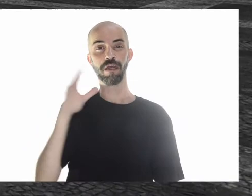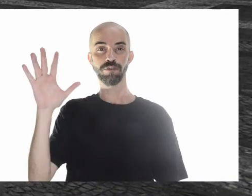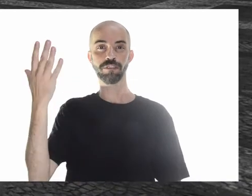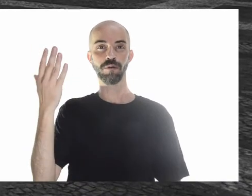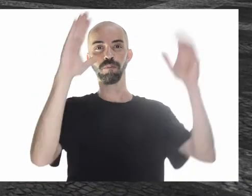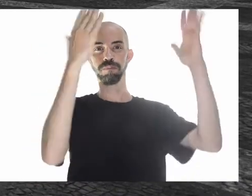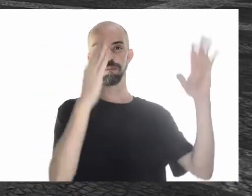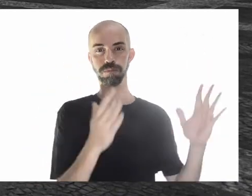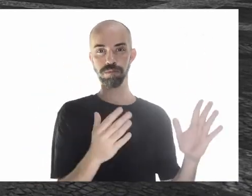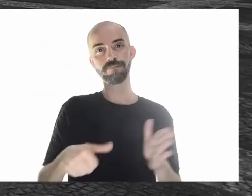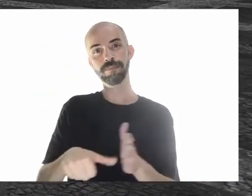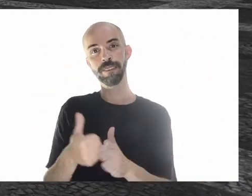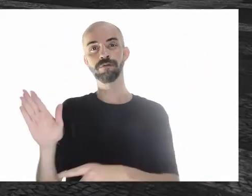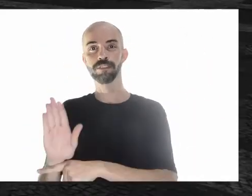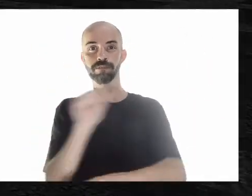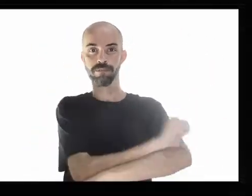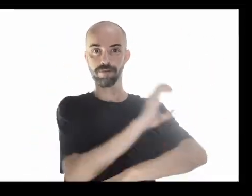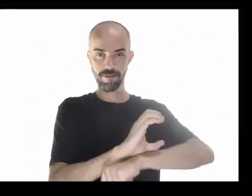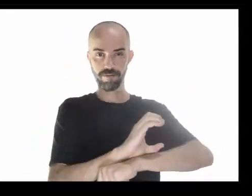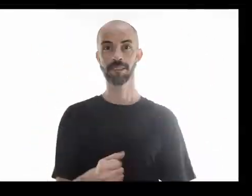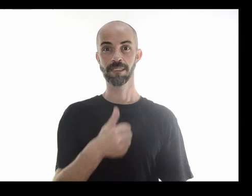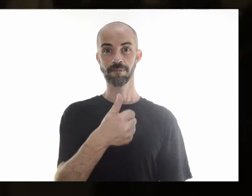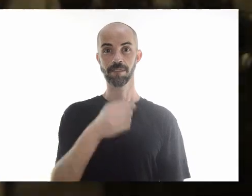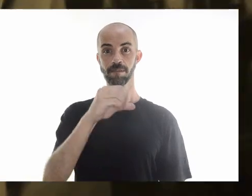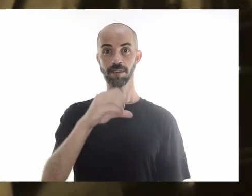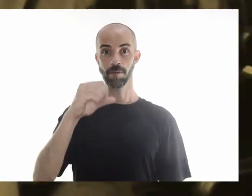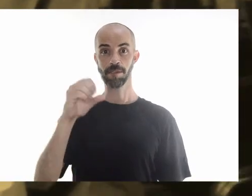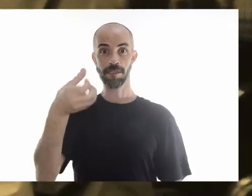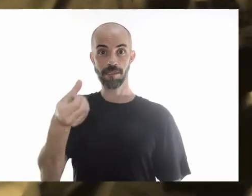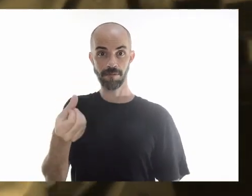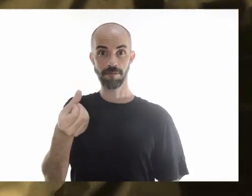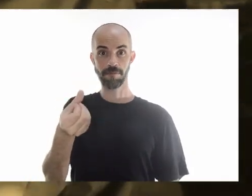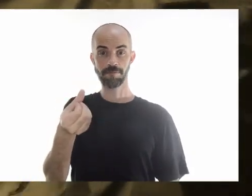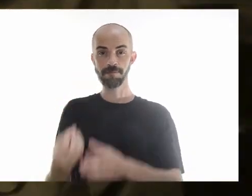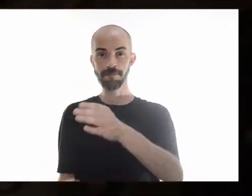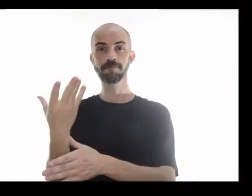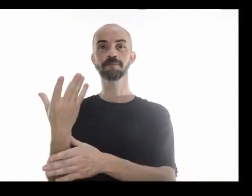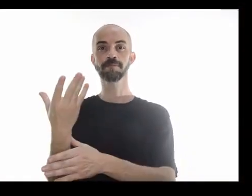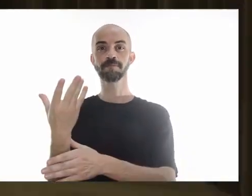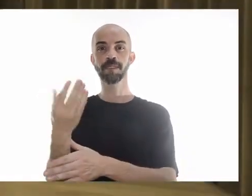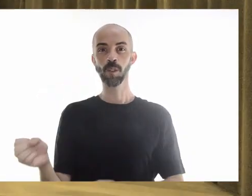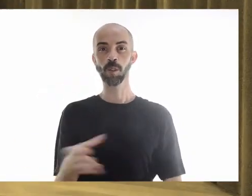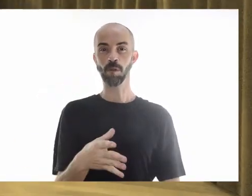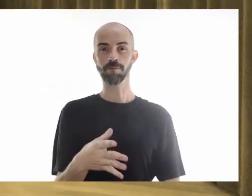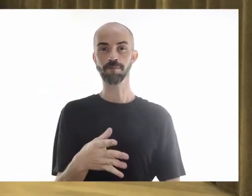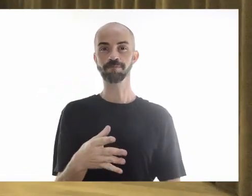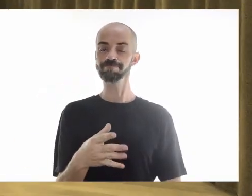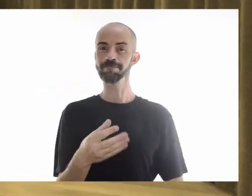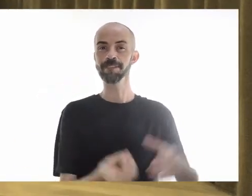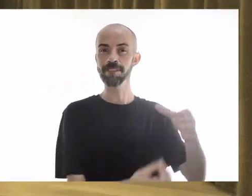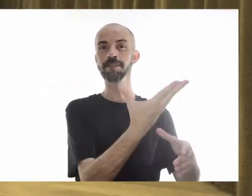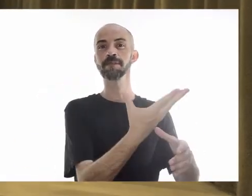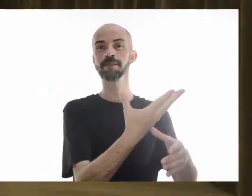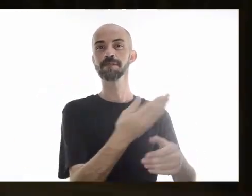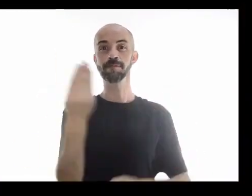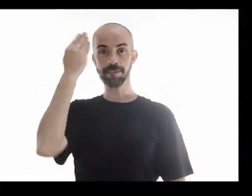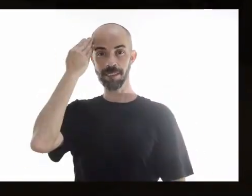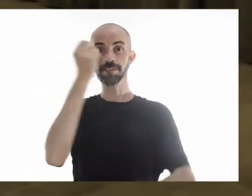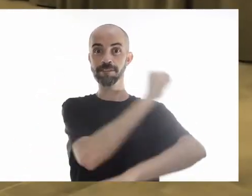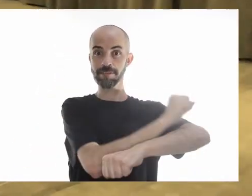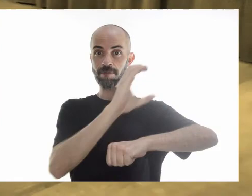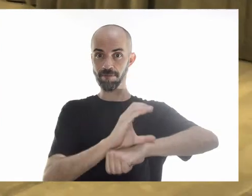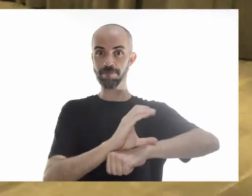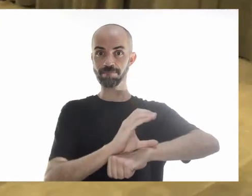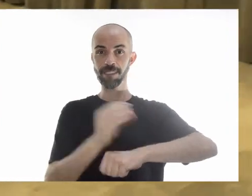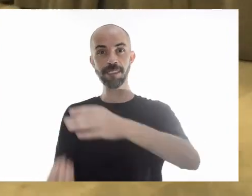aconteceu a demolição do primeiro Cine São Carlos. Em 1996, foram inauguradas as novas e modernas instalações